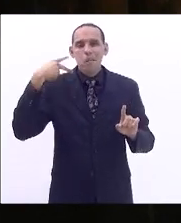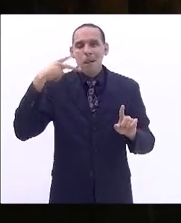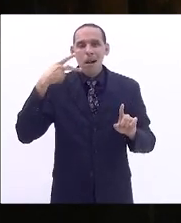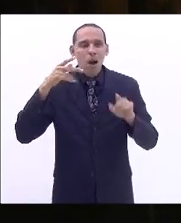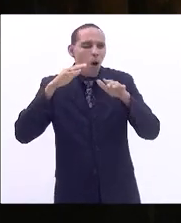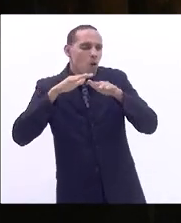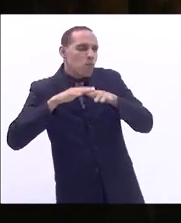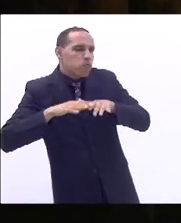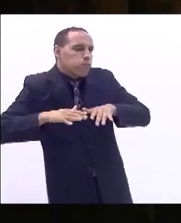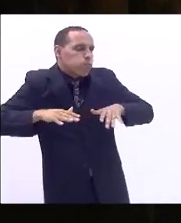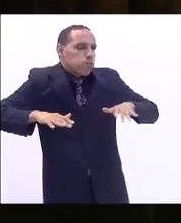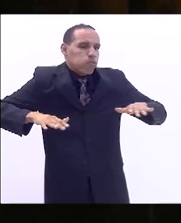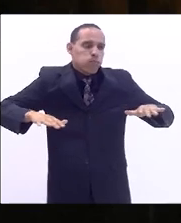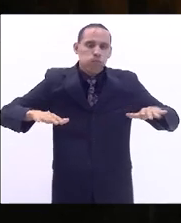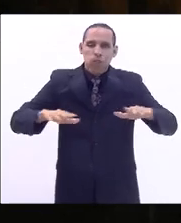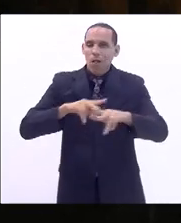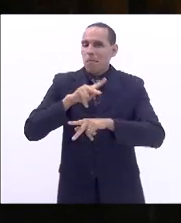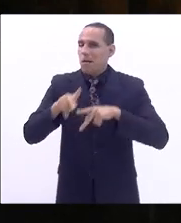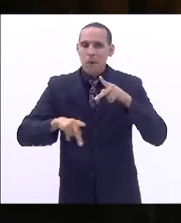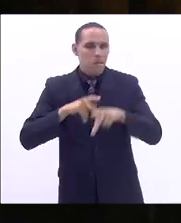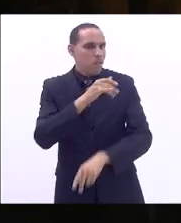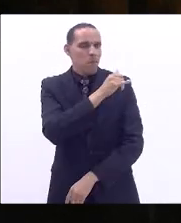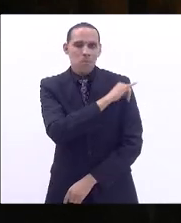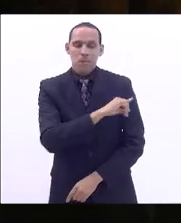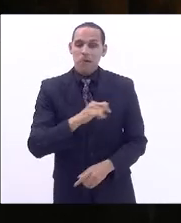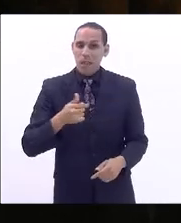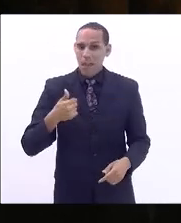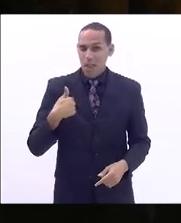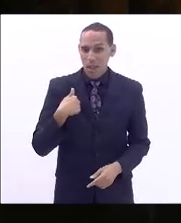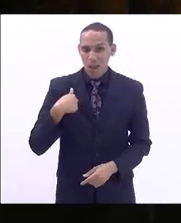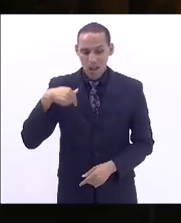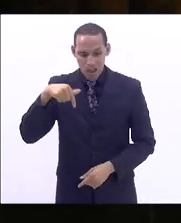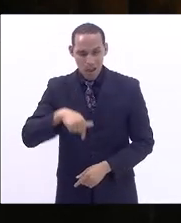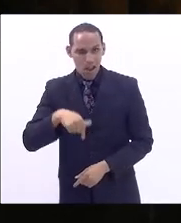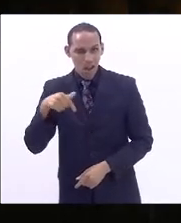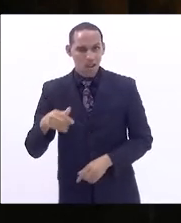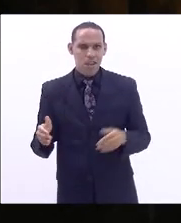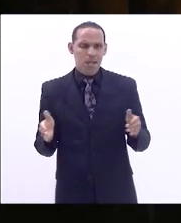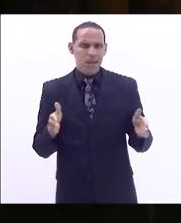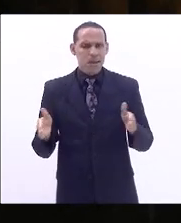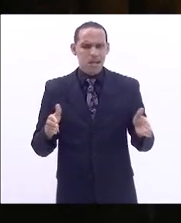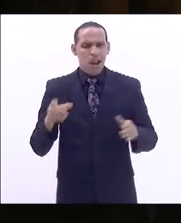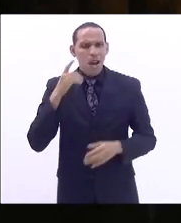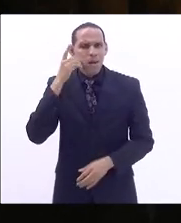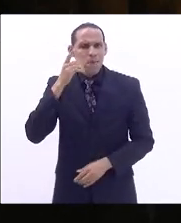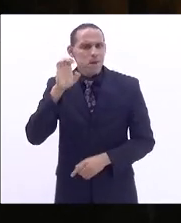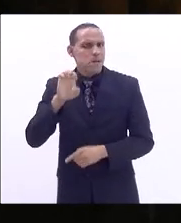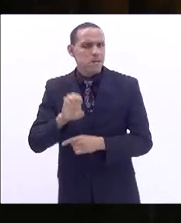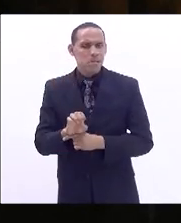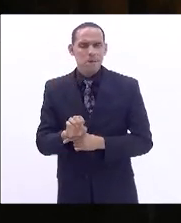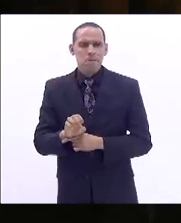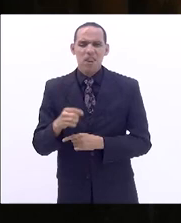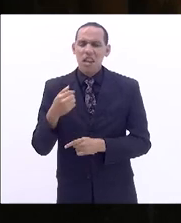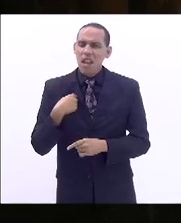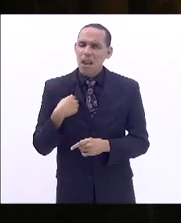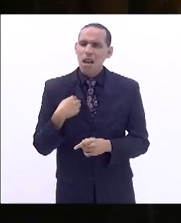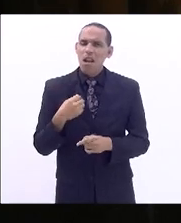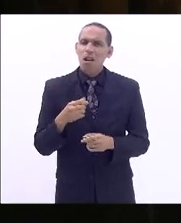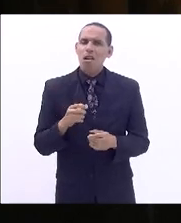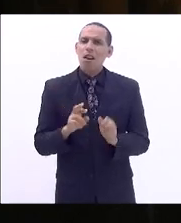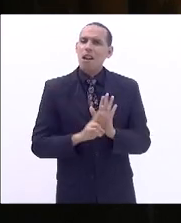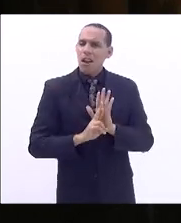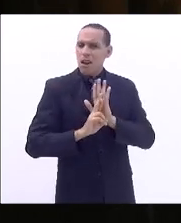Fluminense então enquanto eu estiver como deputado estadual eu vou